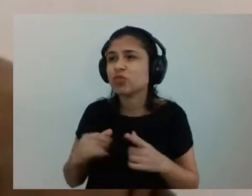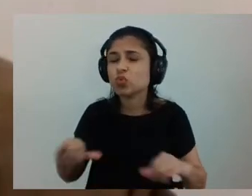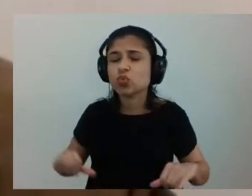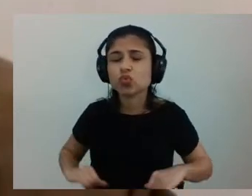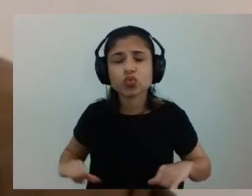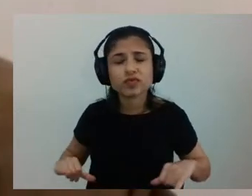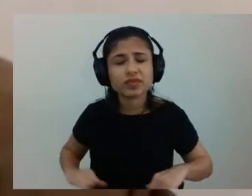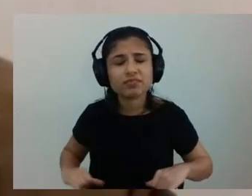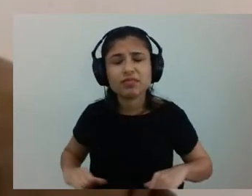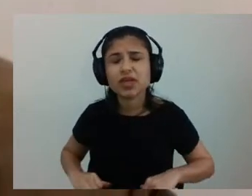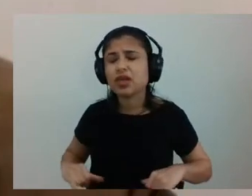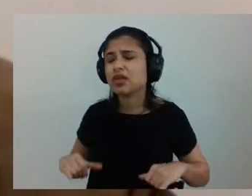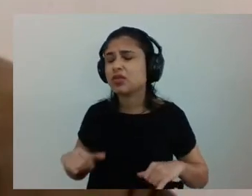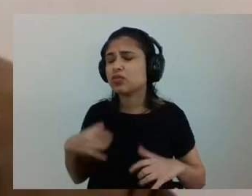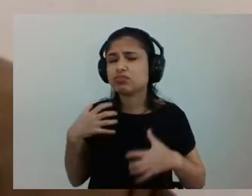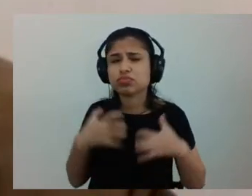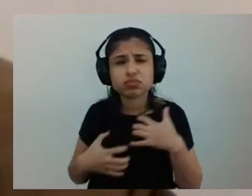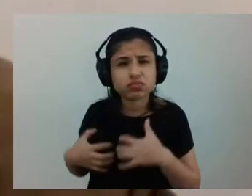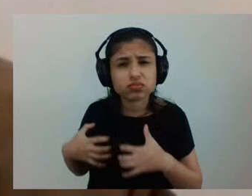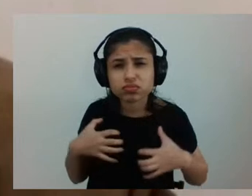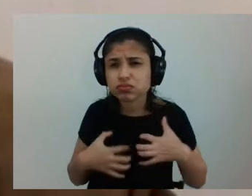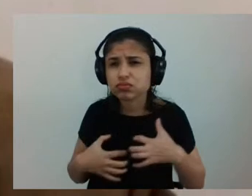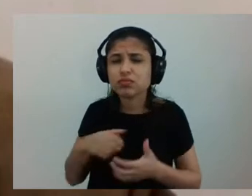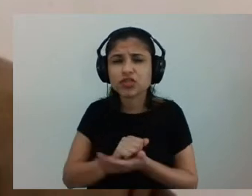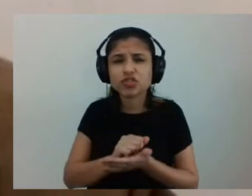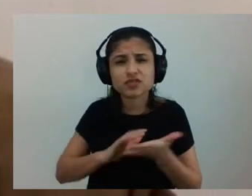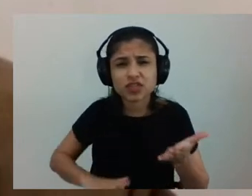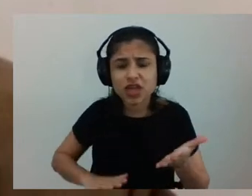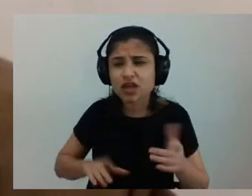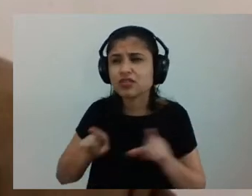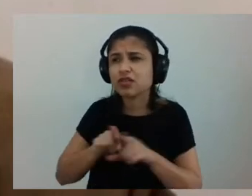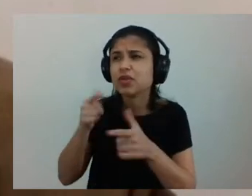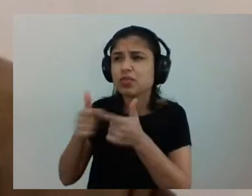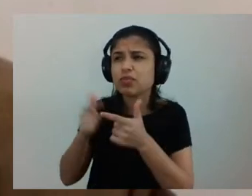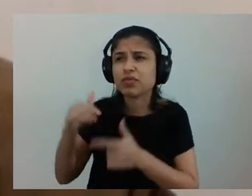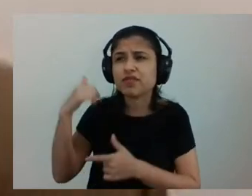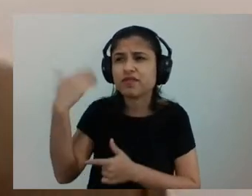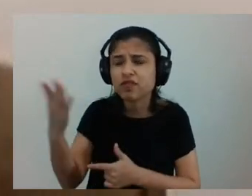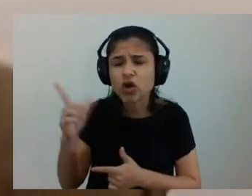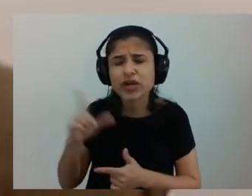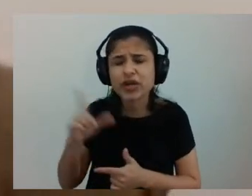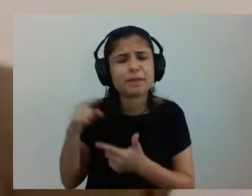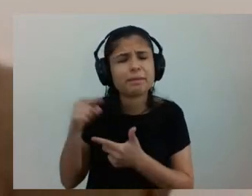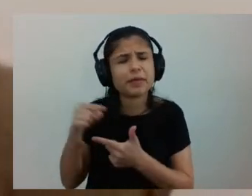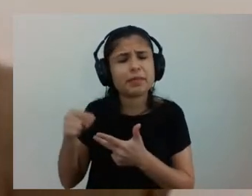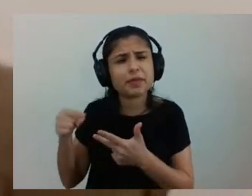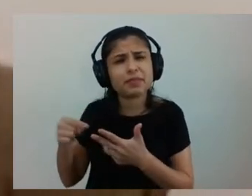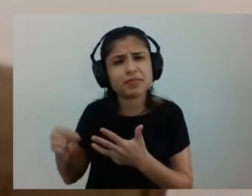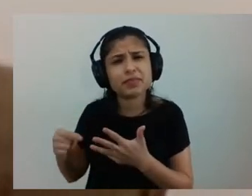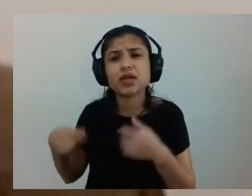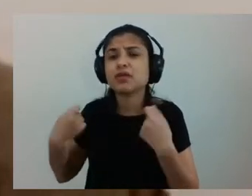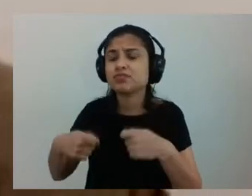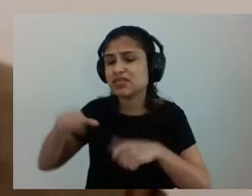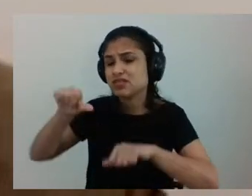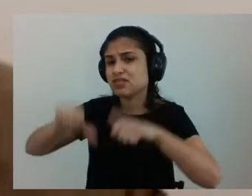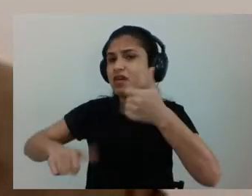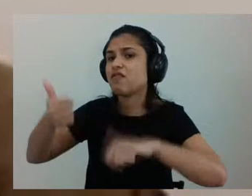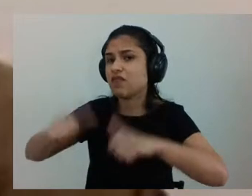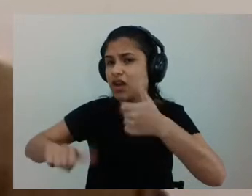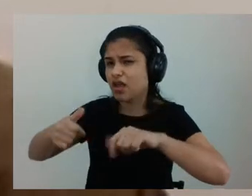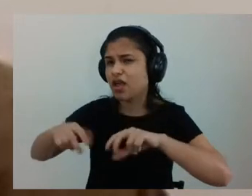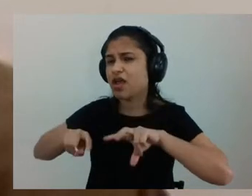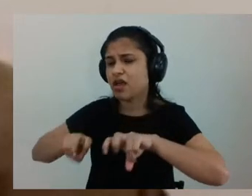das atividades que executam, por problemas fora daqui, é uma série de fatores que precisam ser avaliados, né?